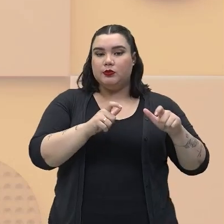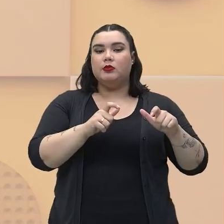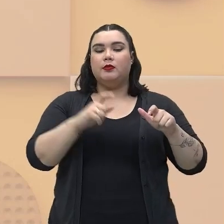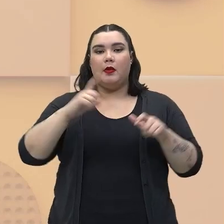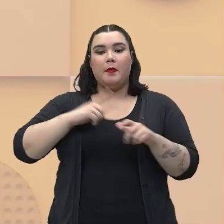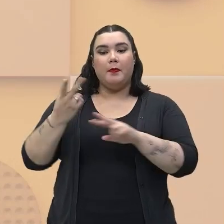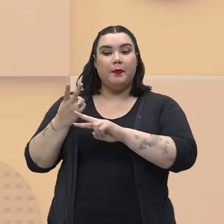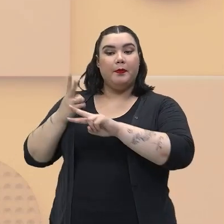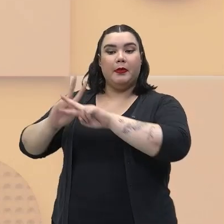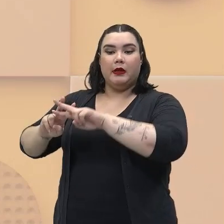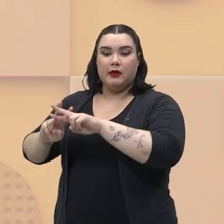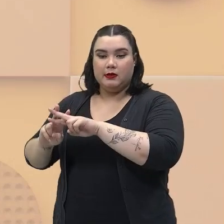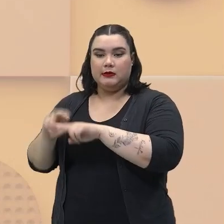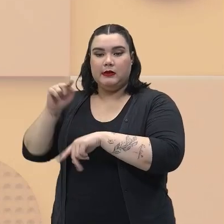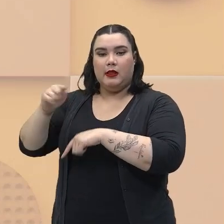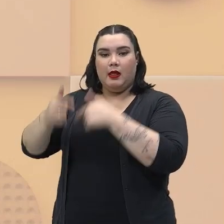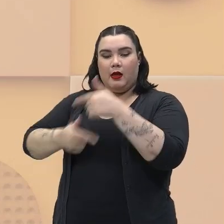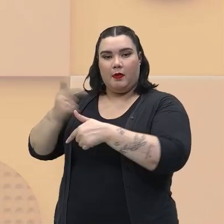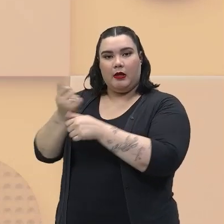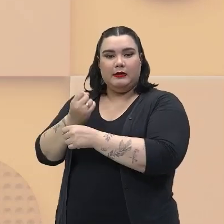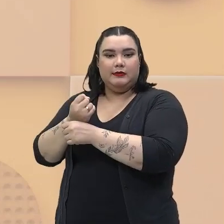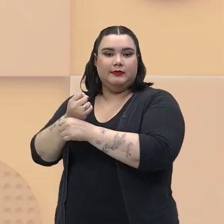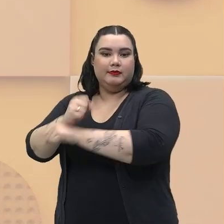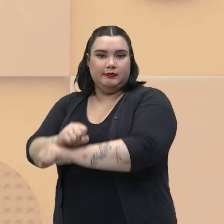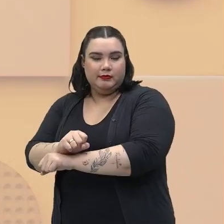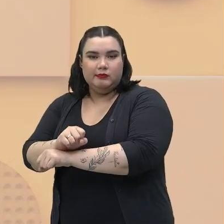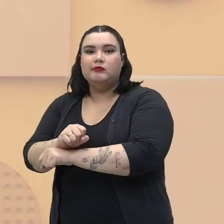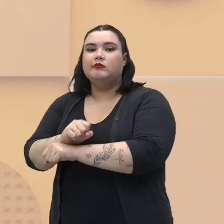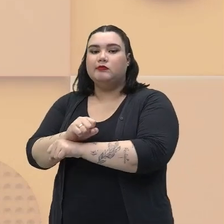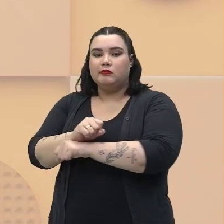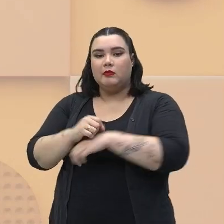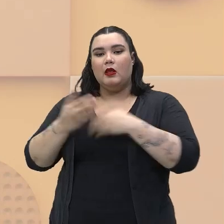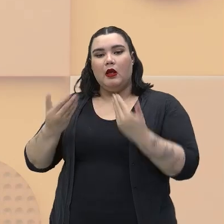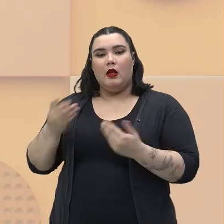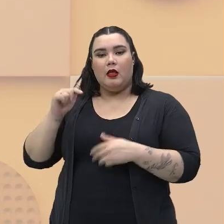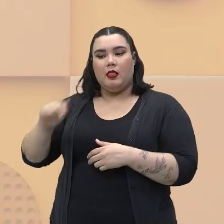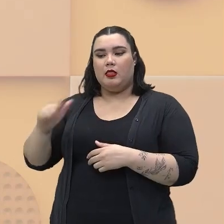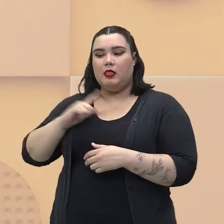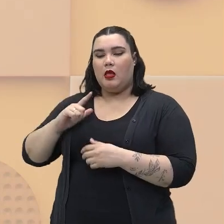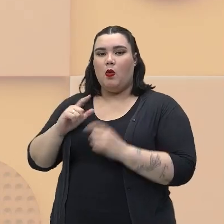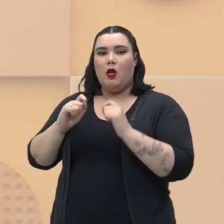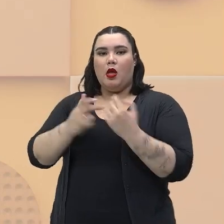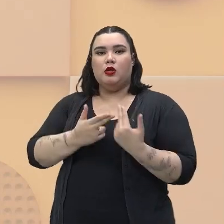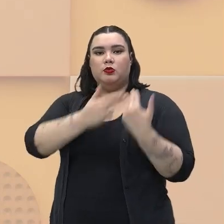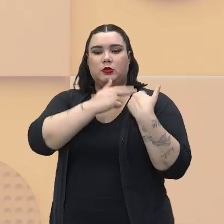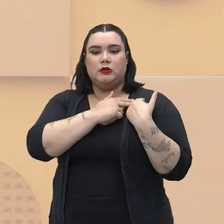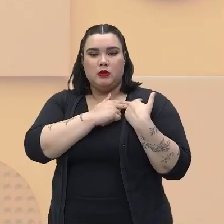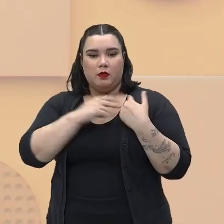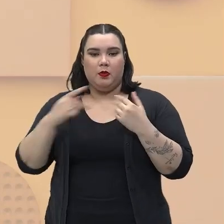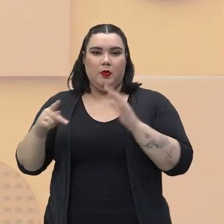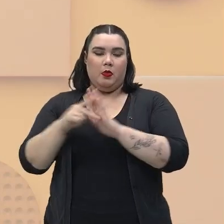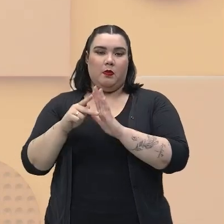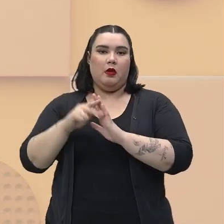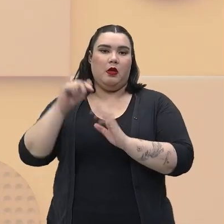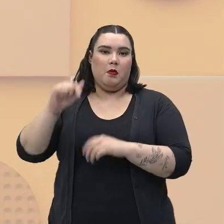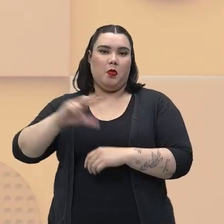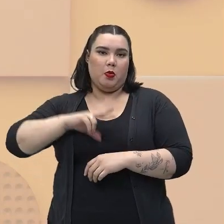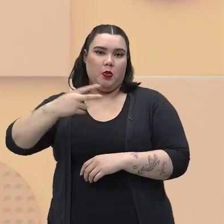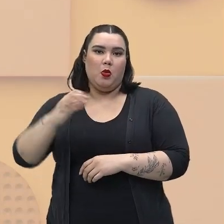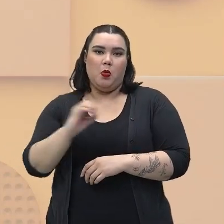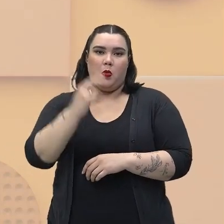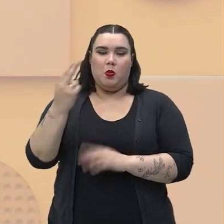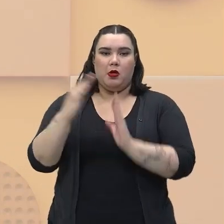onde eles iriam ser explorados. Geralmente, nesses aldeamentos eram forçados a ir e ficavam sob a tutela dos brancos ou até mesmo da Igreja Católica, e eles